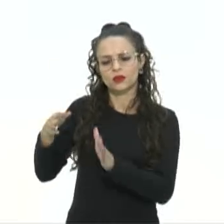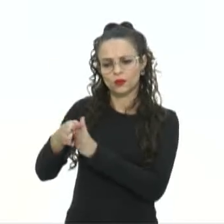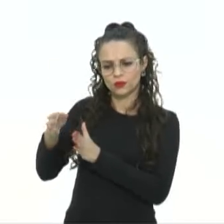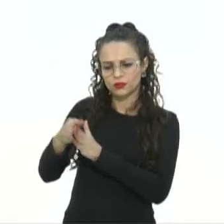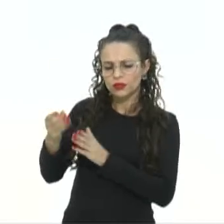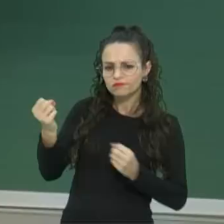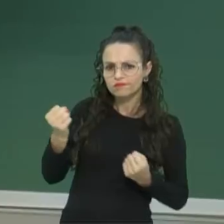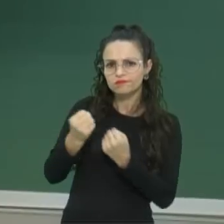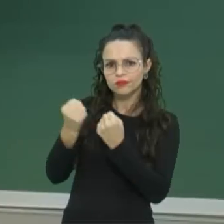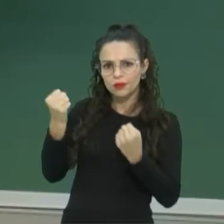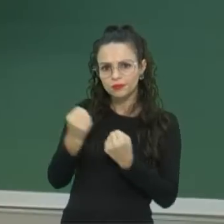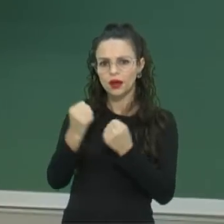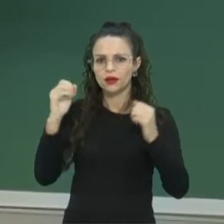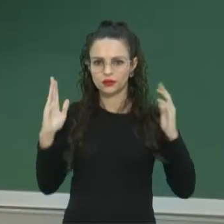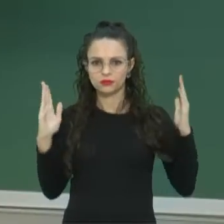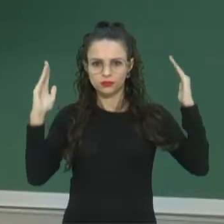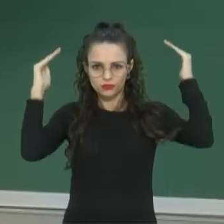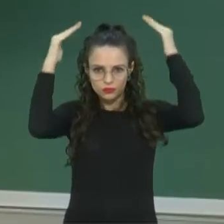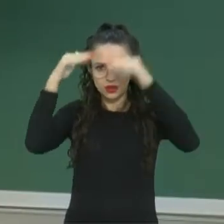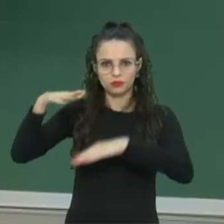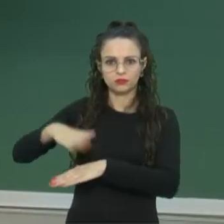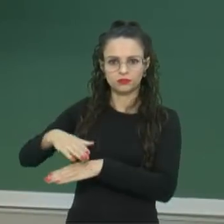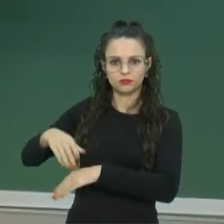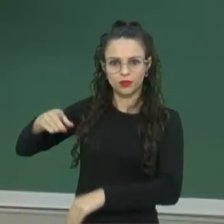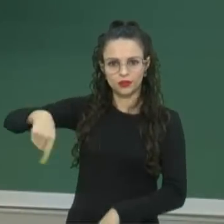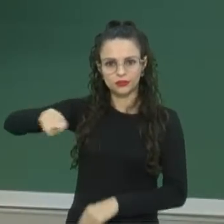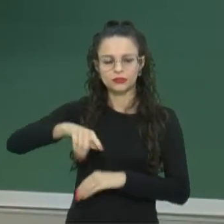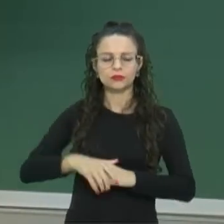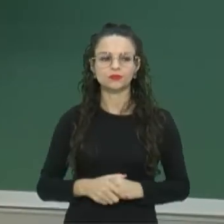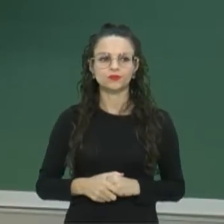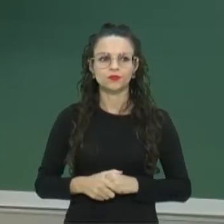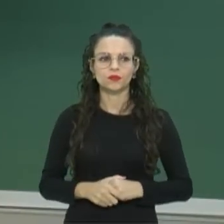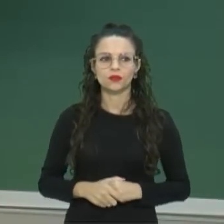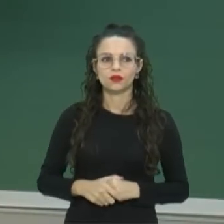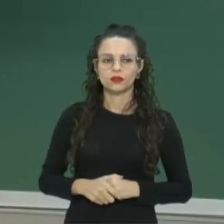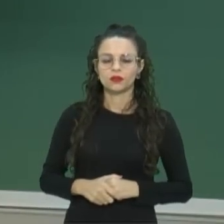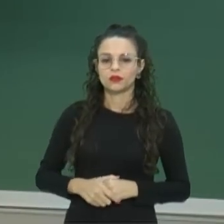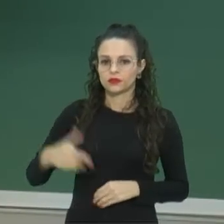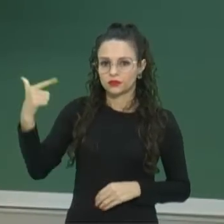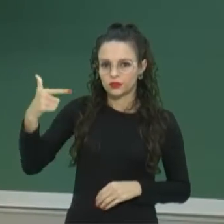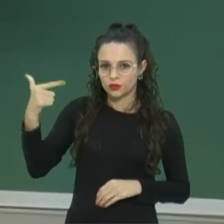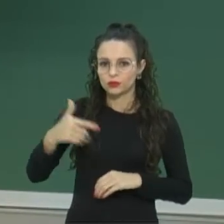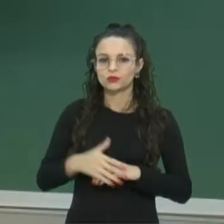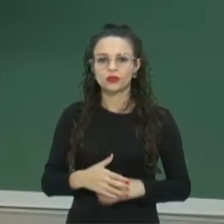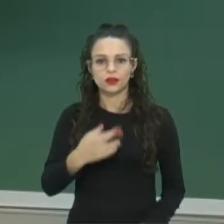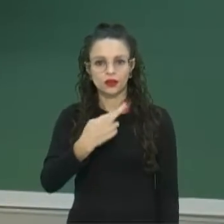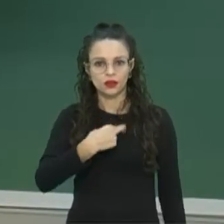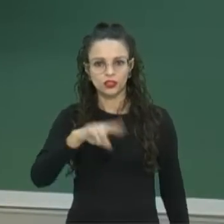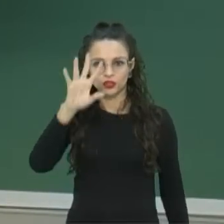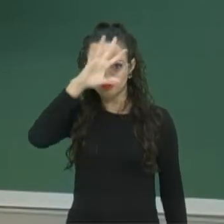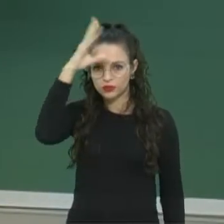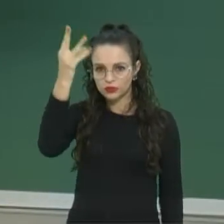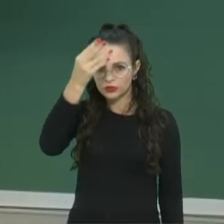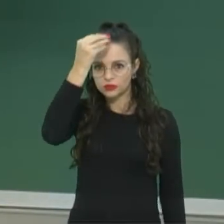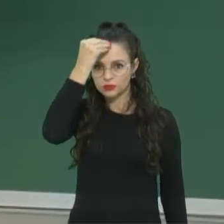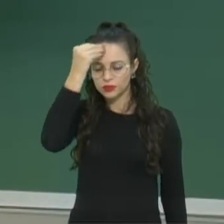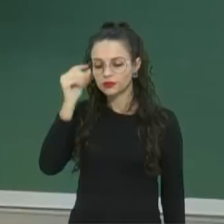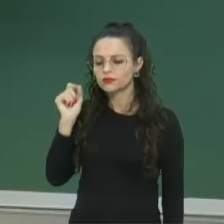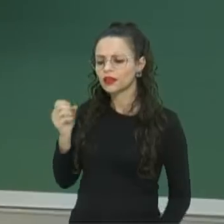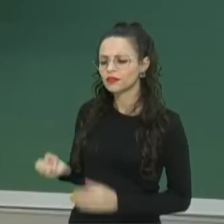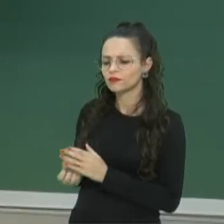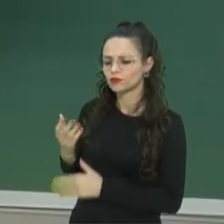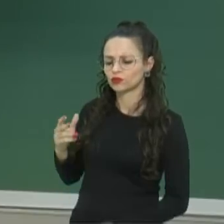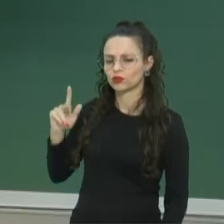é que são os que auxiliam o Papa na sua organização. Na segunda questão, a religião espírita, fundada por